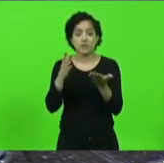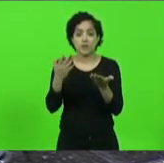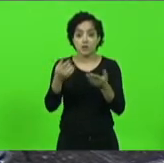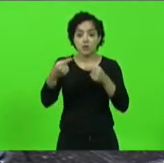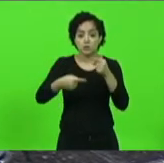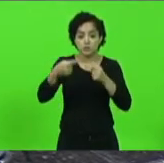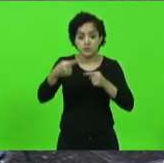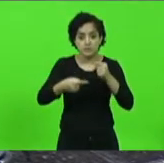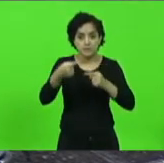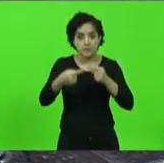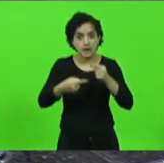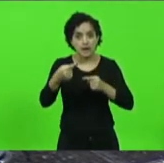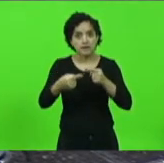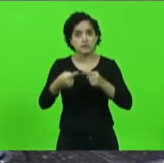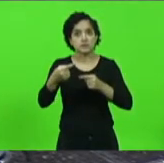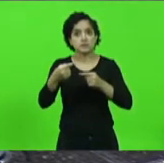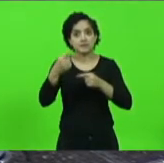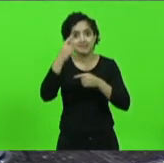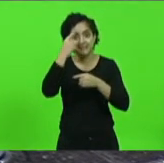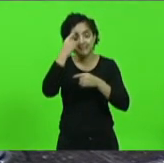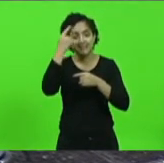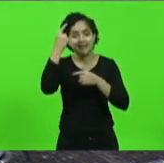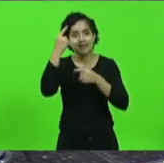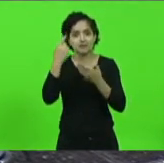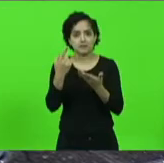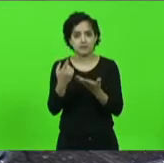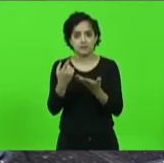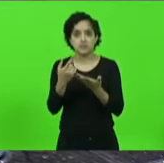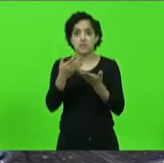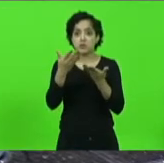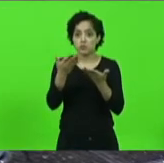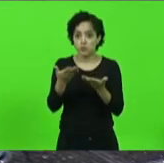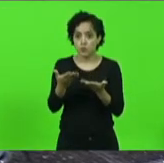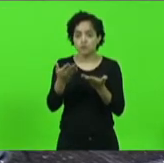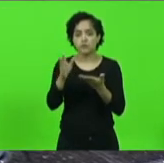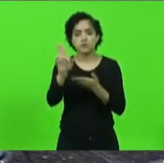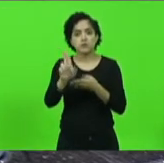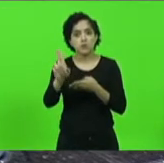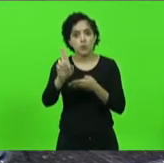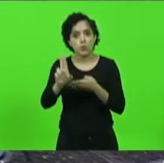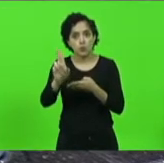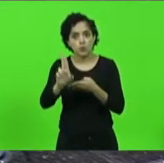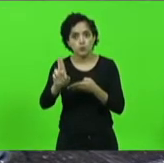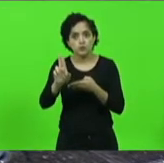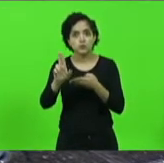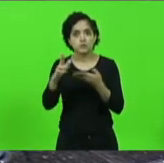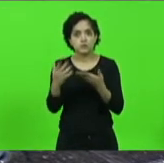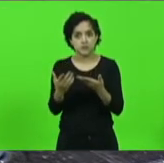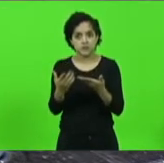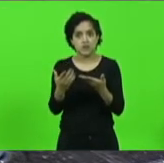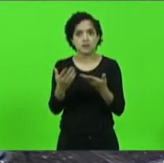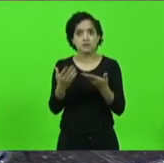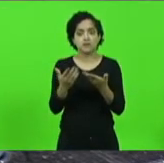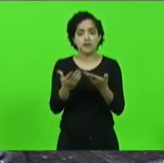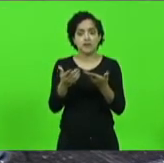aqui têm que se dar a partir de ideias. E quando você utiliza a situação, o